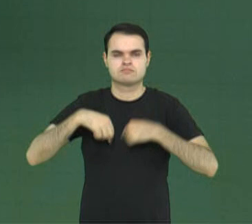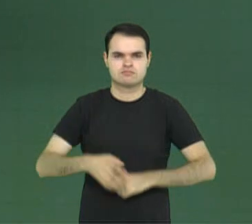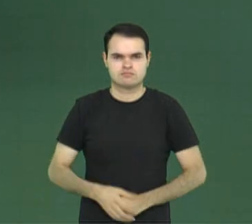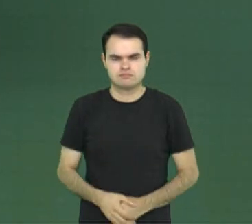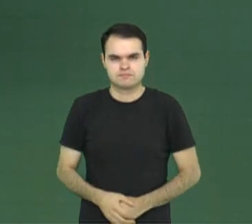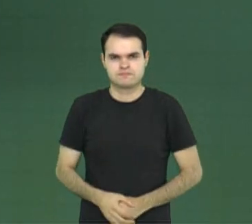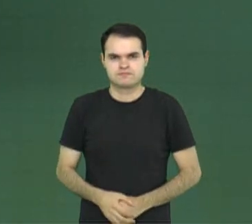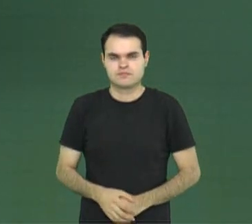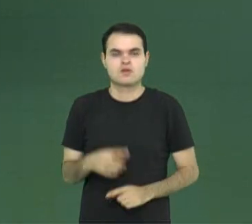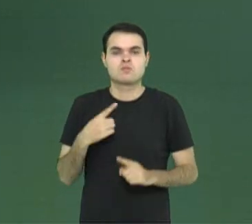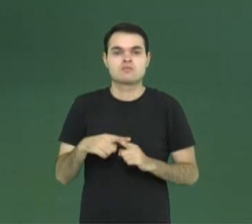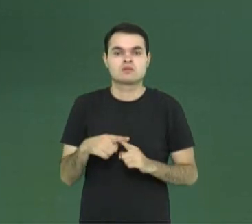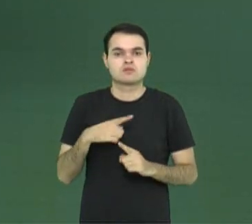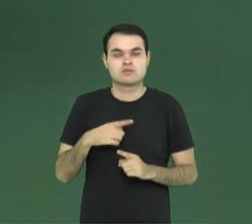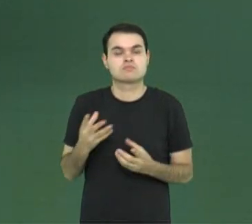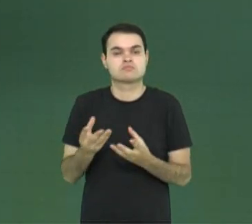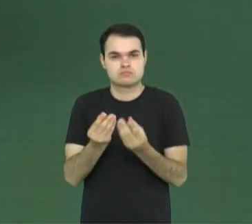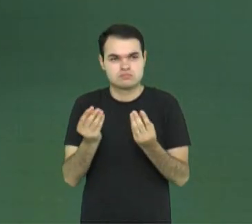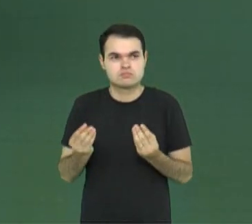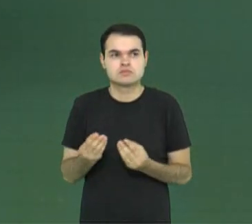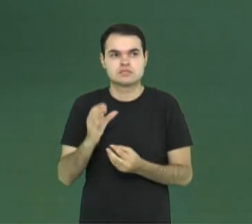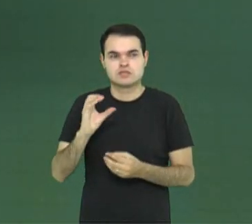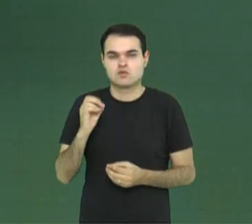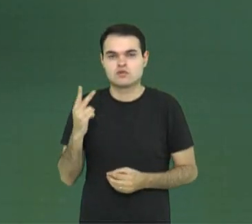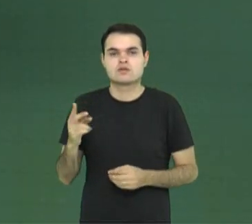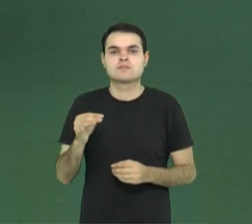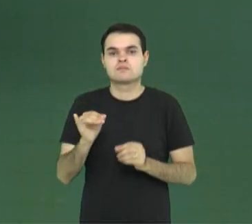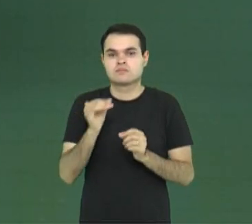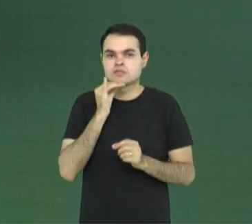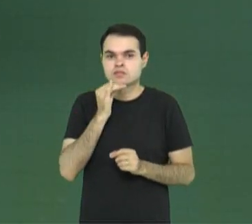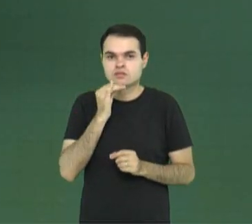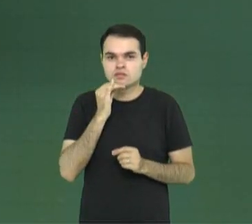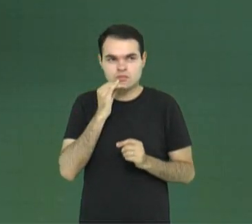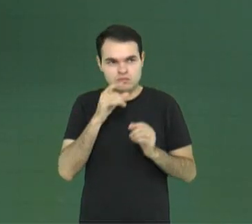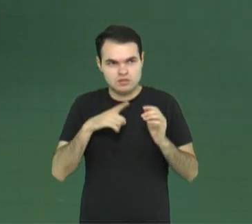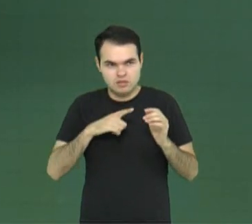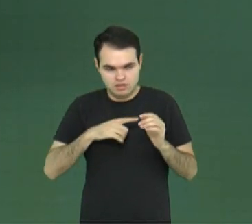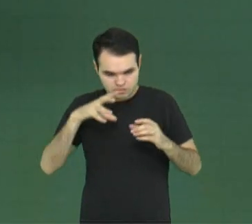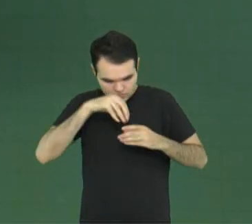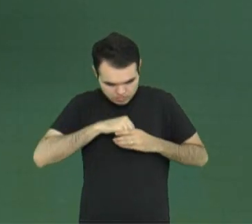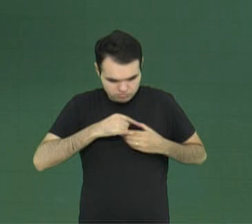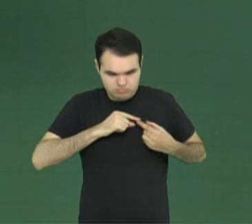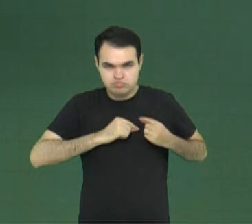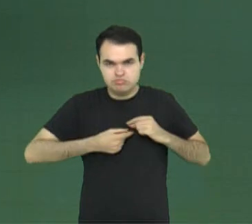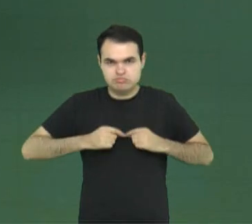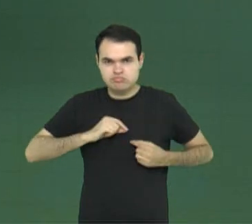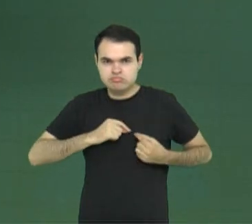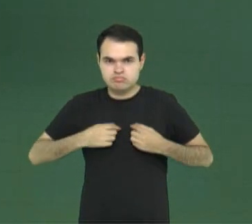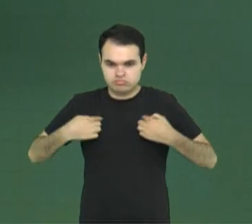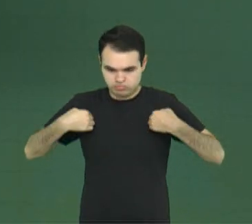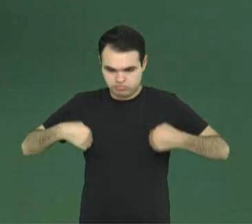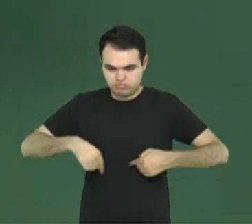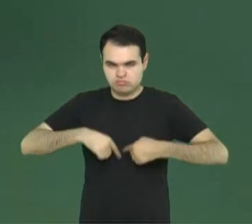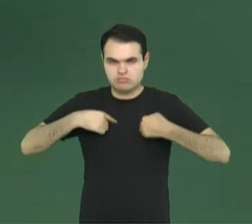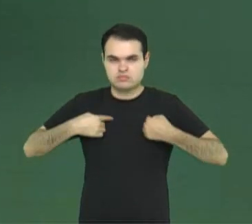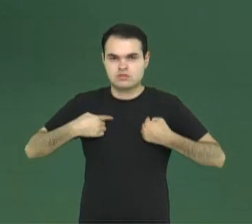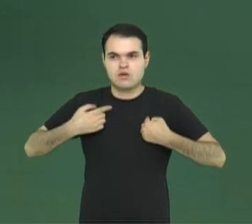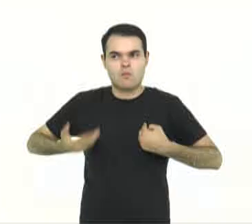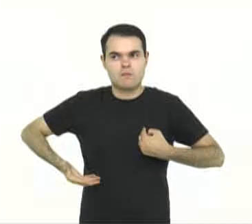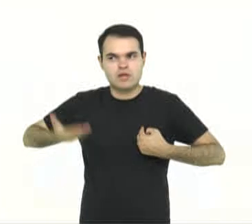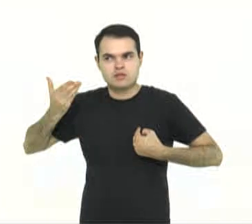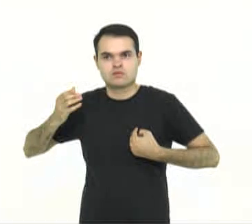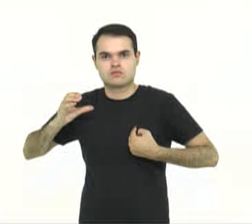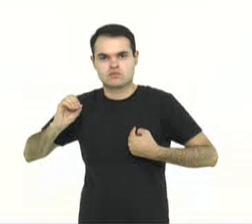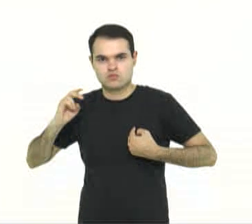devido à concentração de gás dióxido de carbono. Então, quando o seu bulbo percebe esse aumento da concentração de dióxido